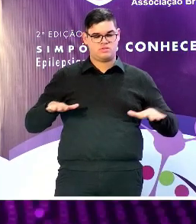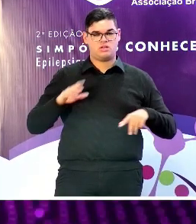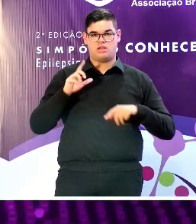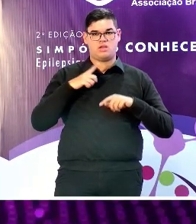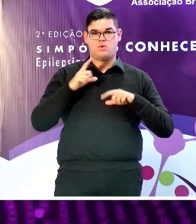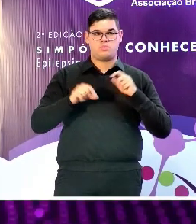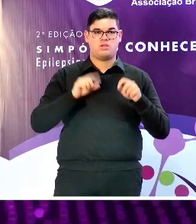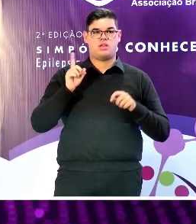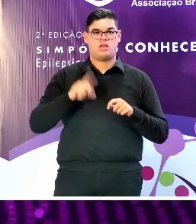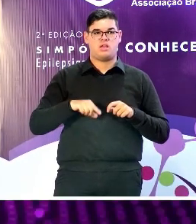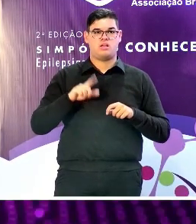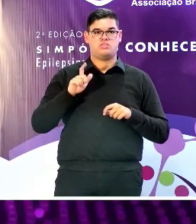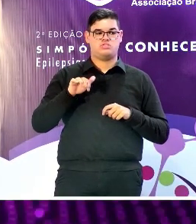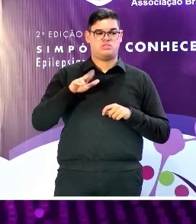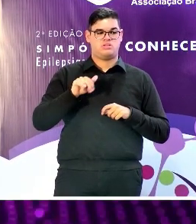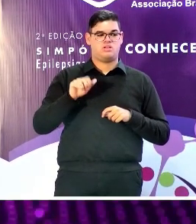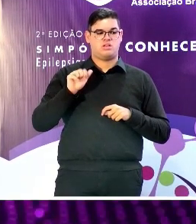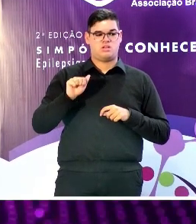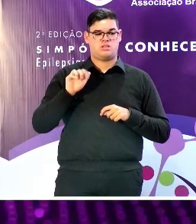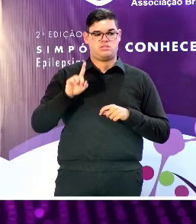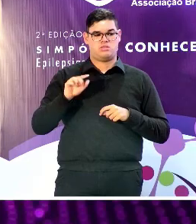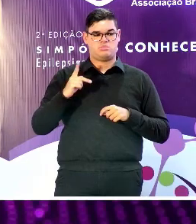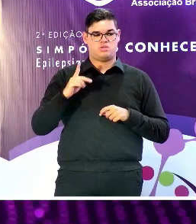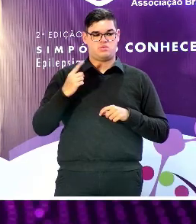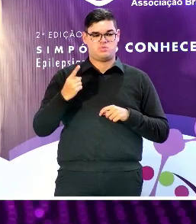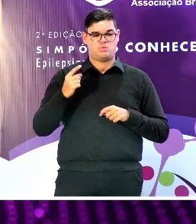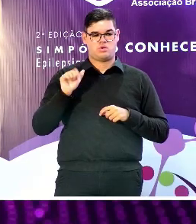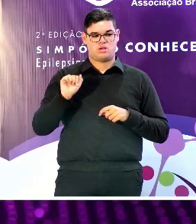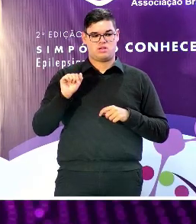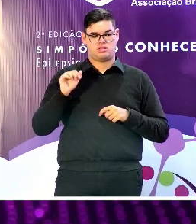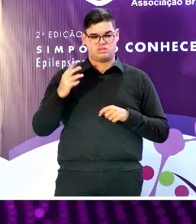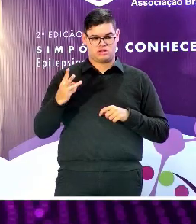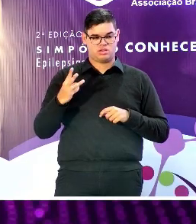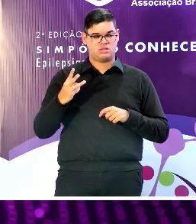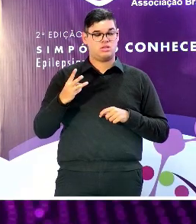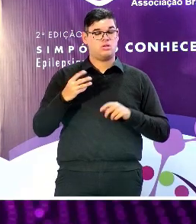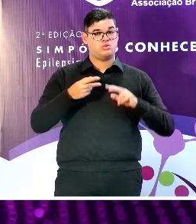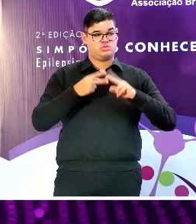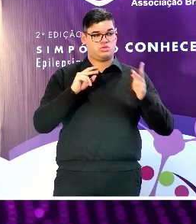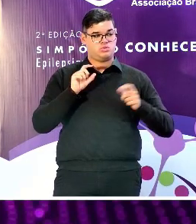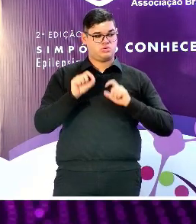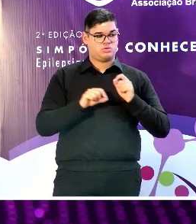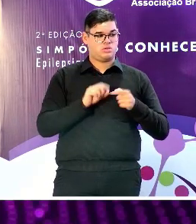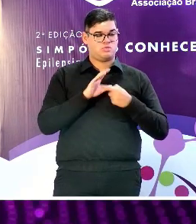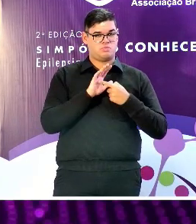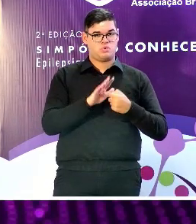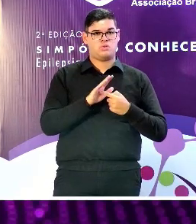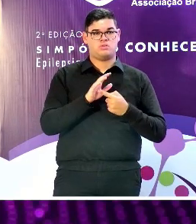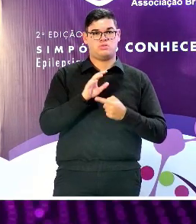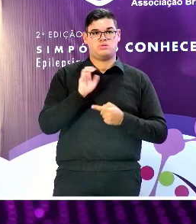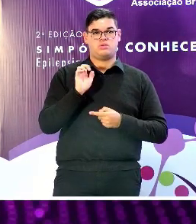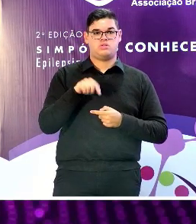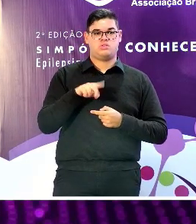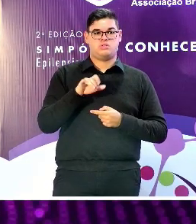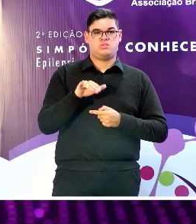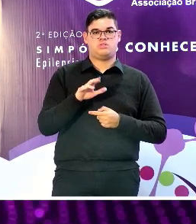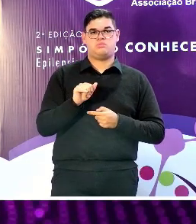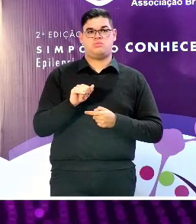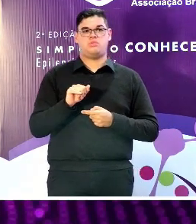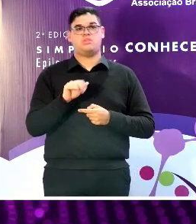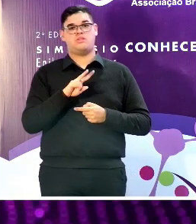no gene ATP1A3. Esse gene ele codifica, né, a enzima sódio-potássio ATPase, que vai